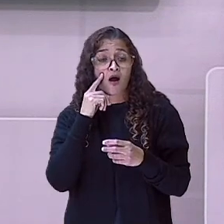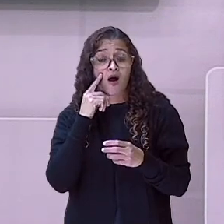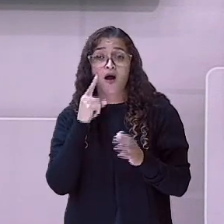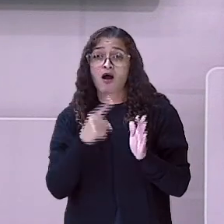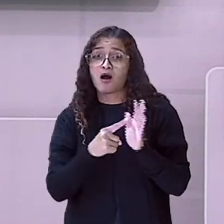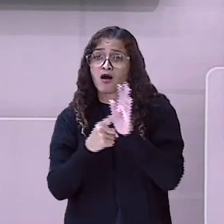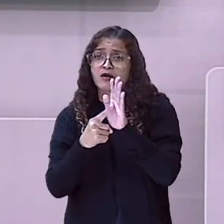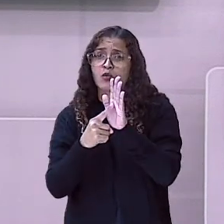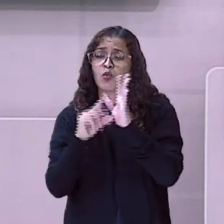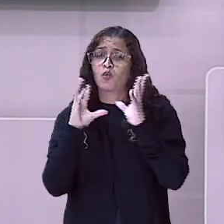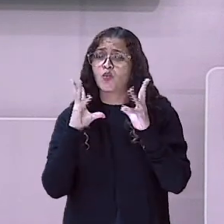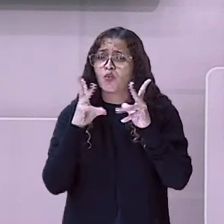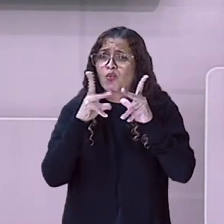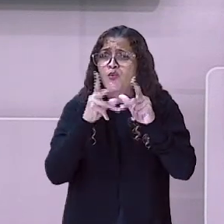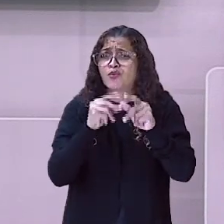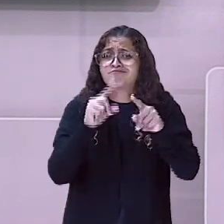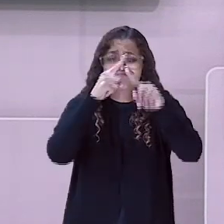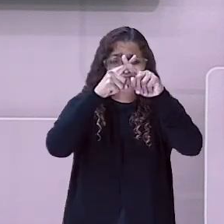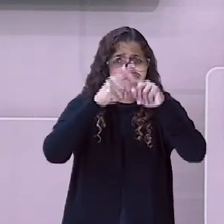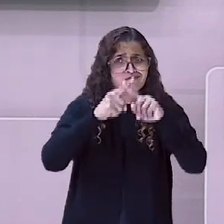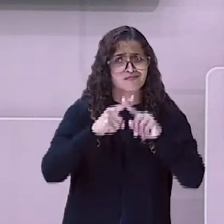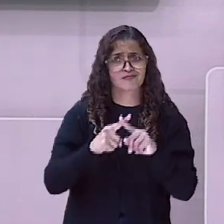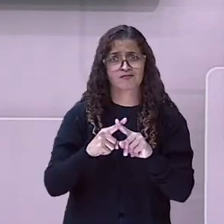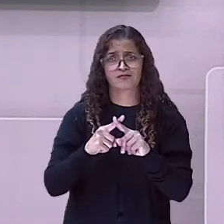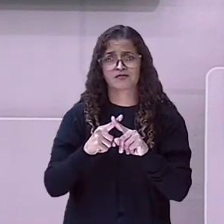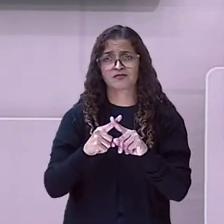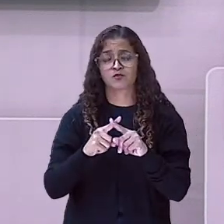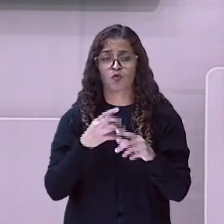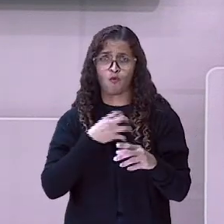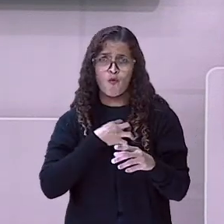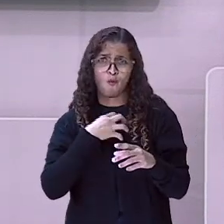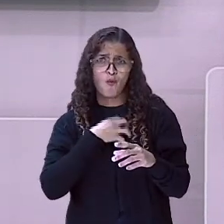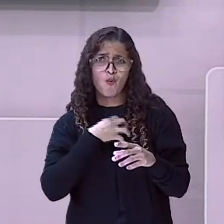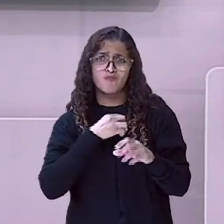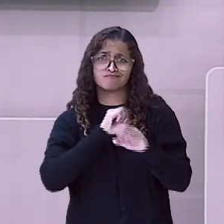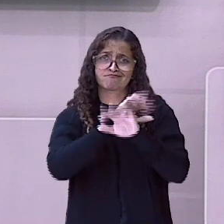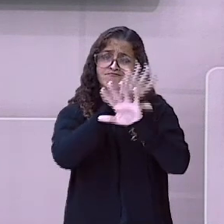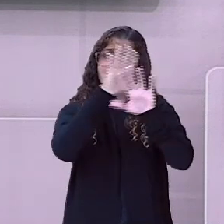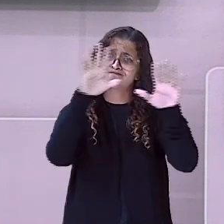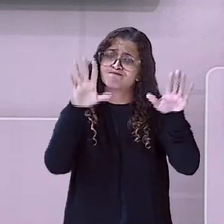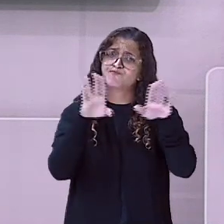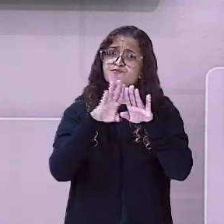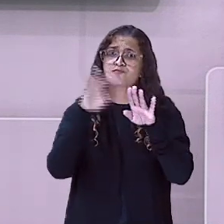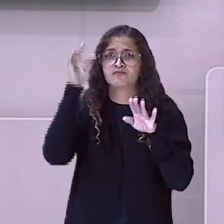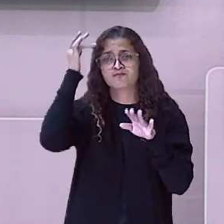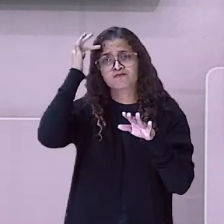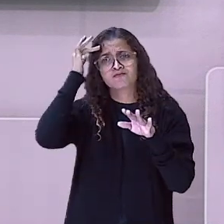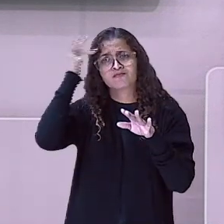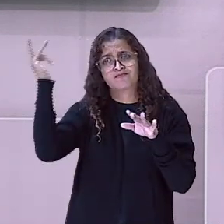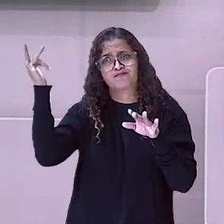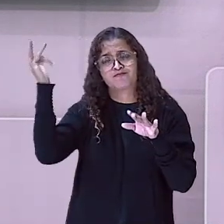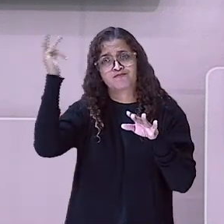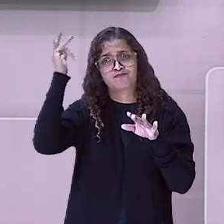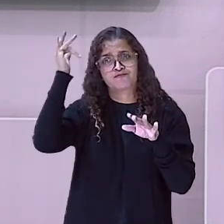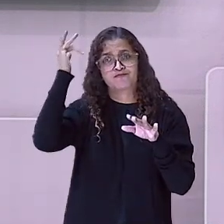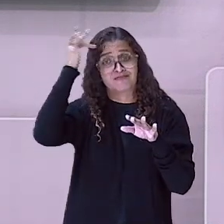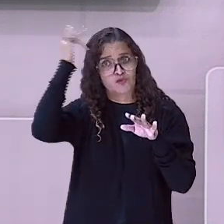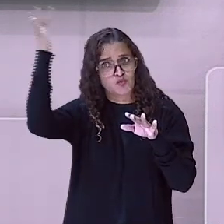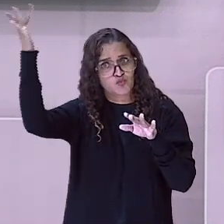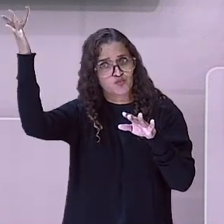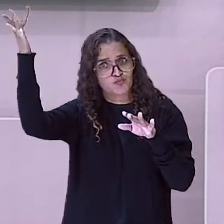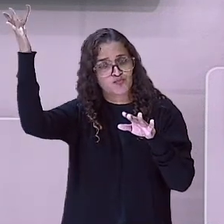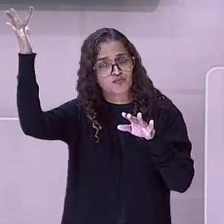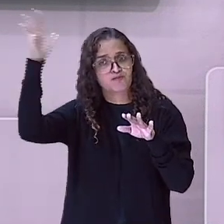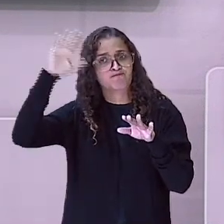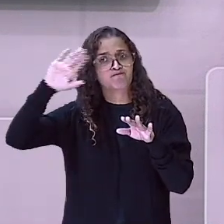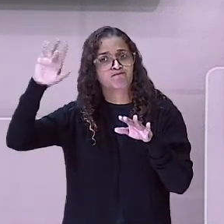e de 3 de uma forma bem simples, tá? E assim, né, de acordo com dobro, triplo,